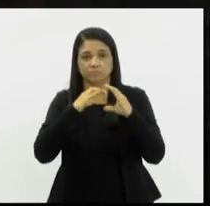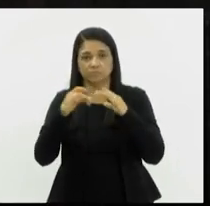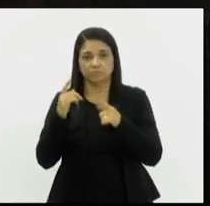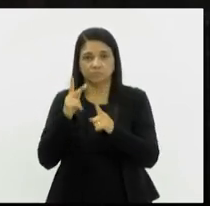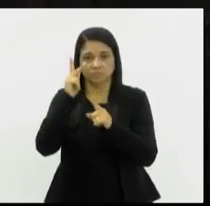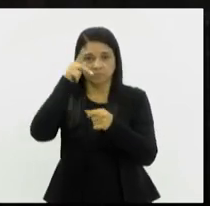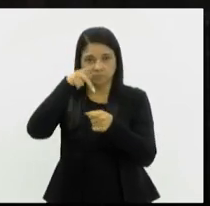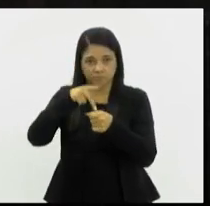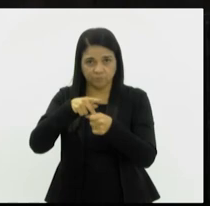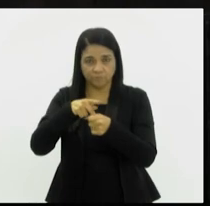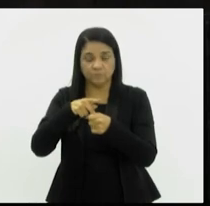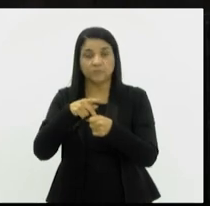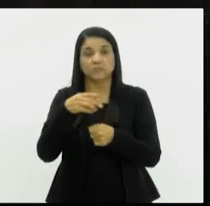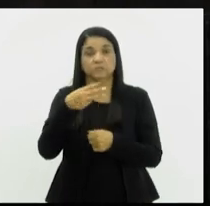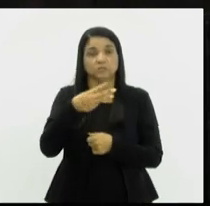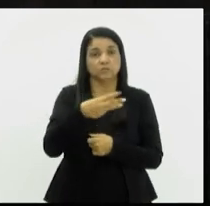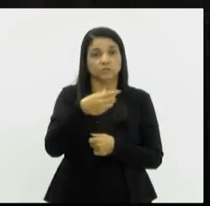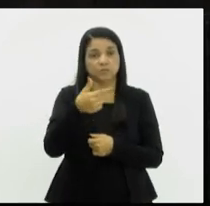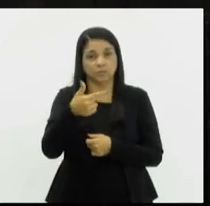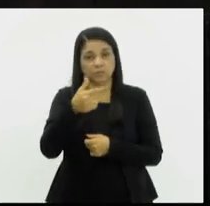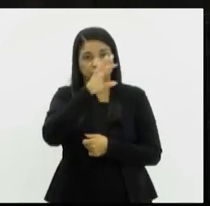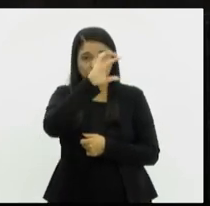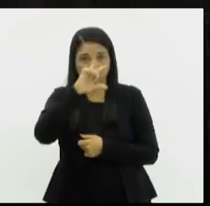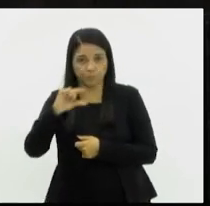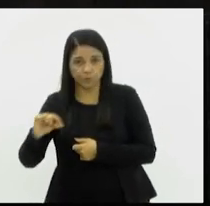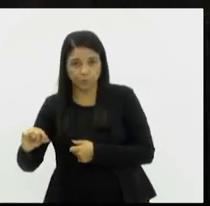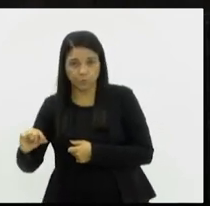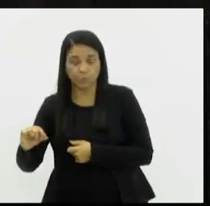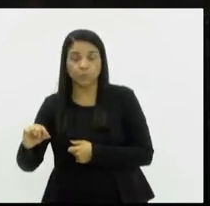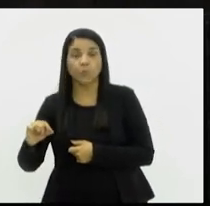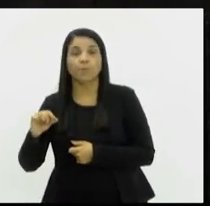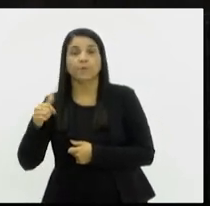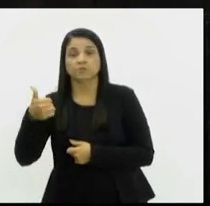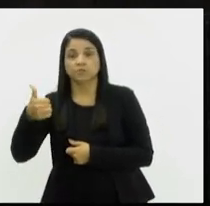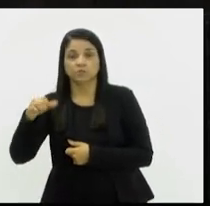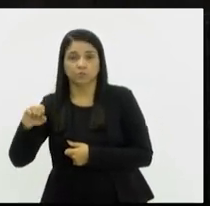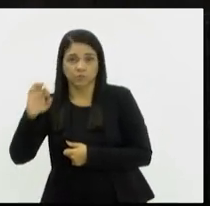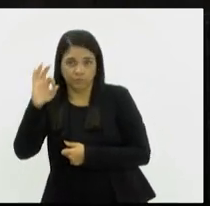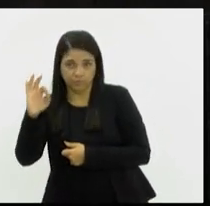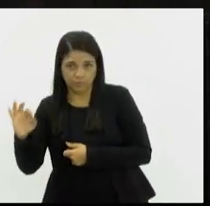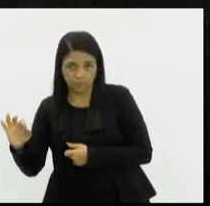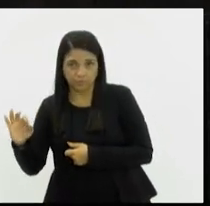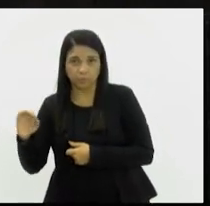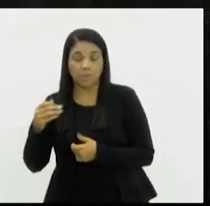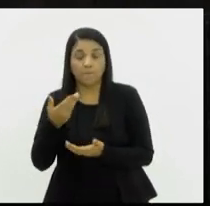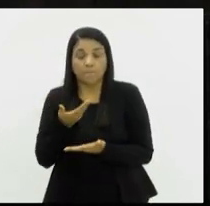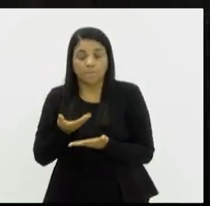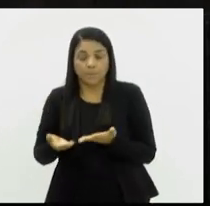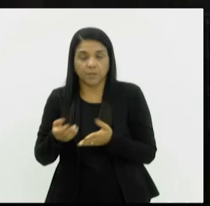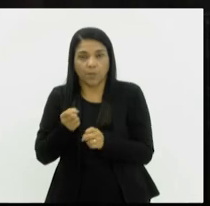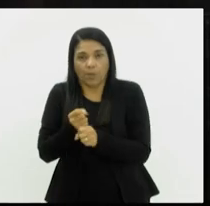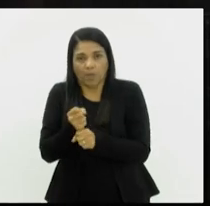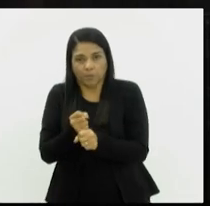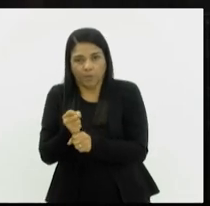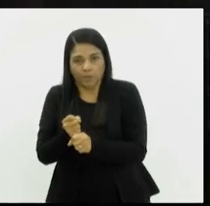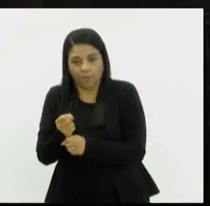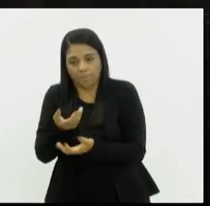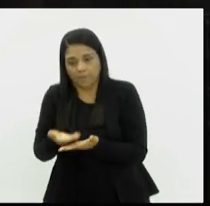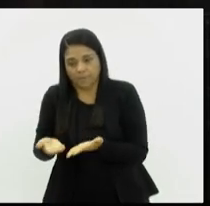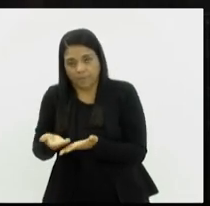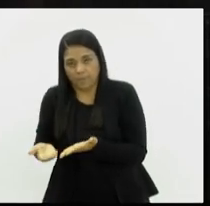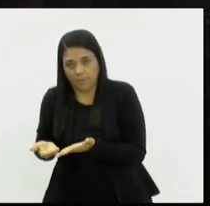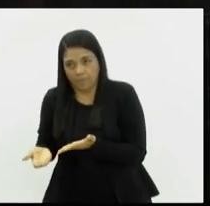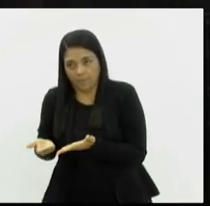de 32% para 18%. Fazendo com que a gente tenha perdido, ano a ano, e vamos continuar